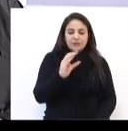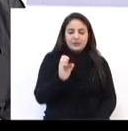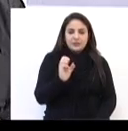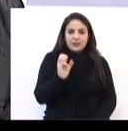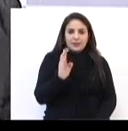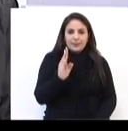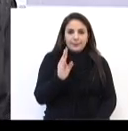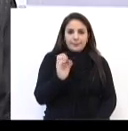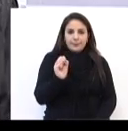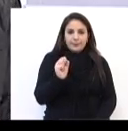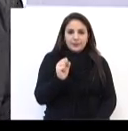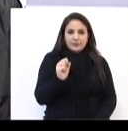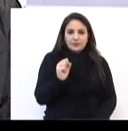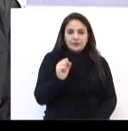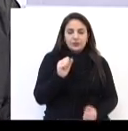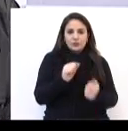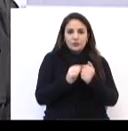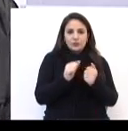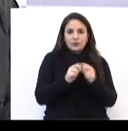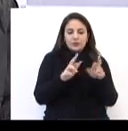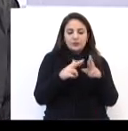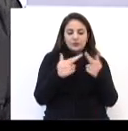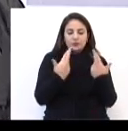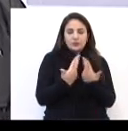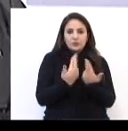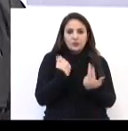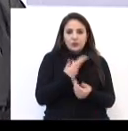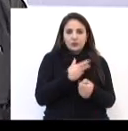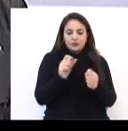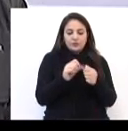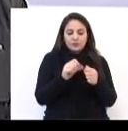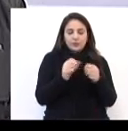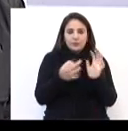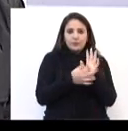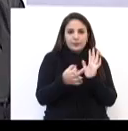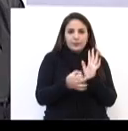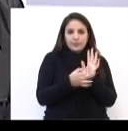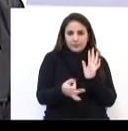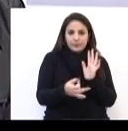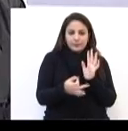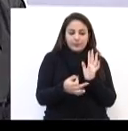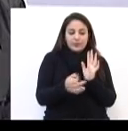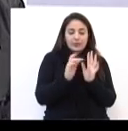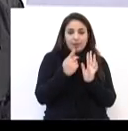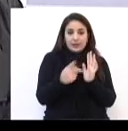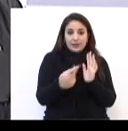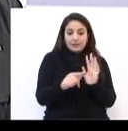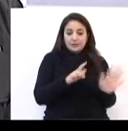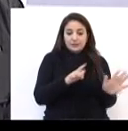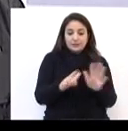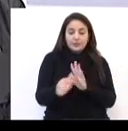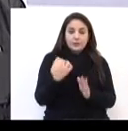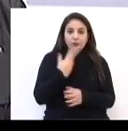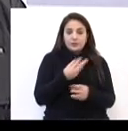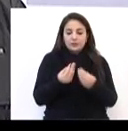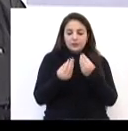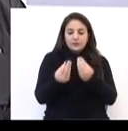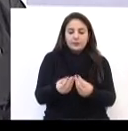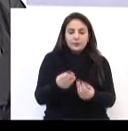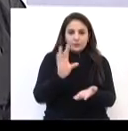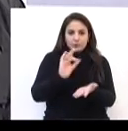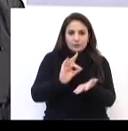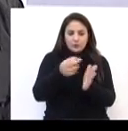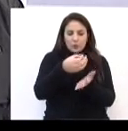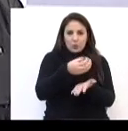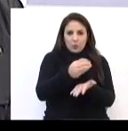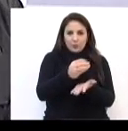SEBS e através dessa reunião nós tiramos um indicativo de que já nessa semana encaminhamos um ofício ao